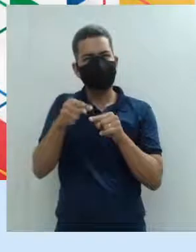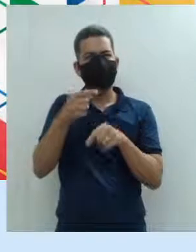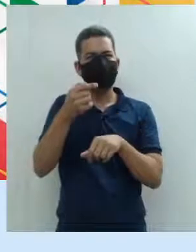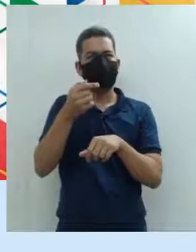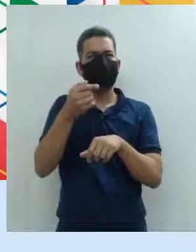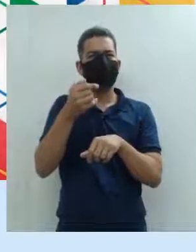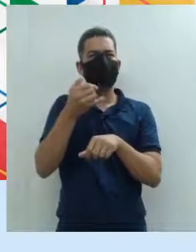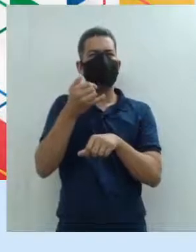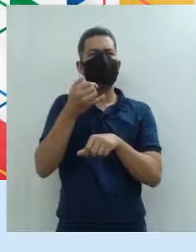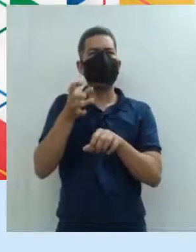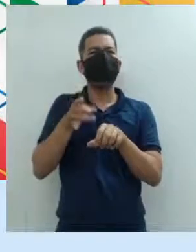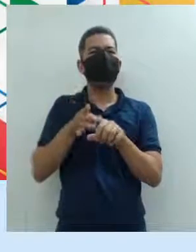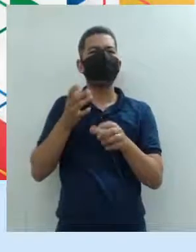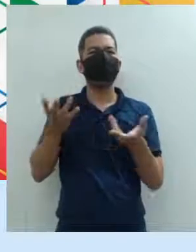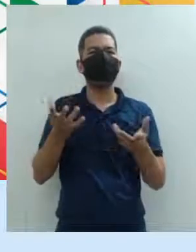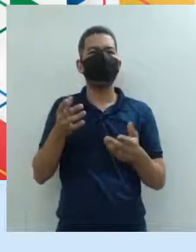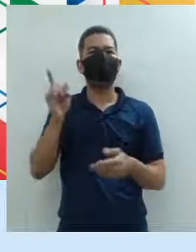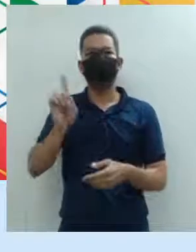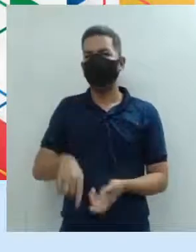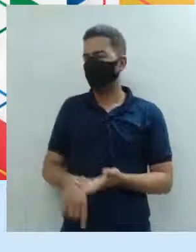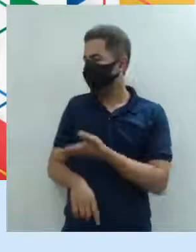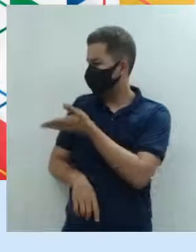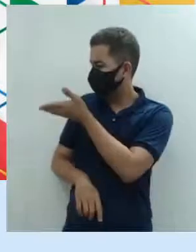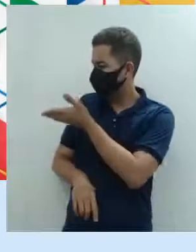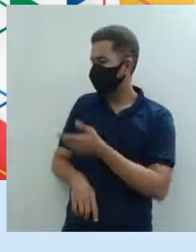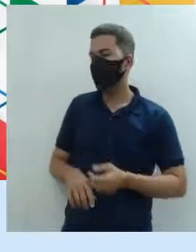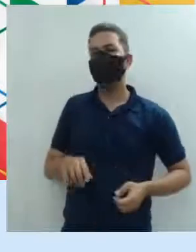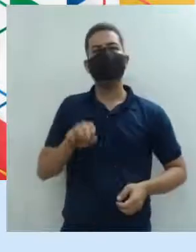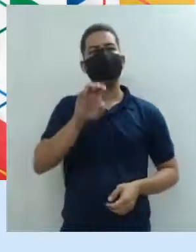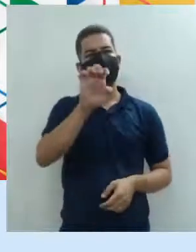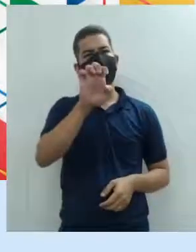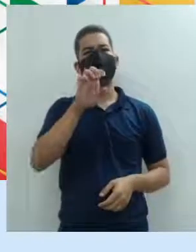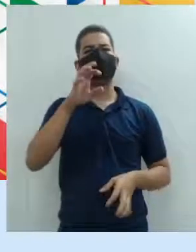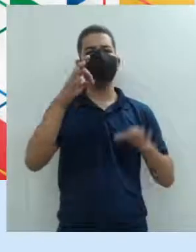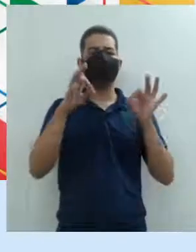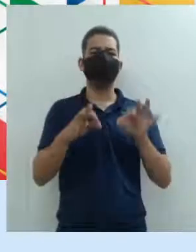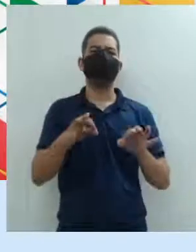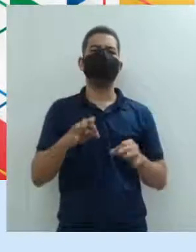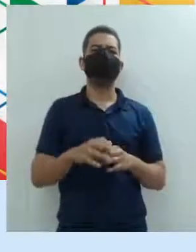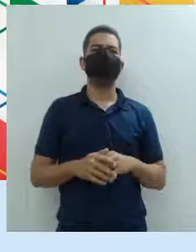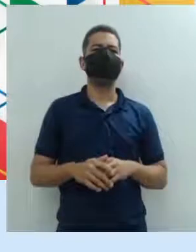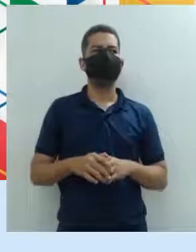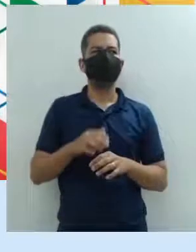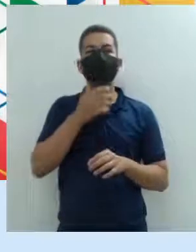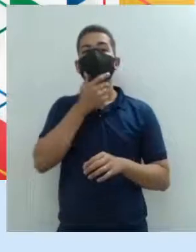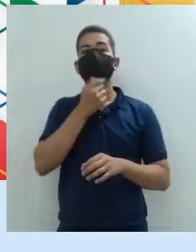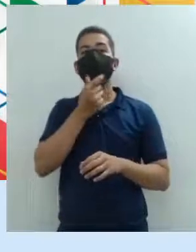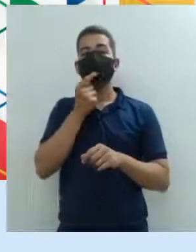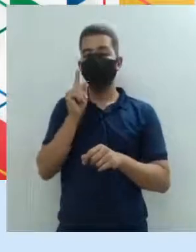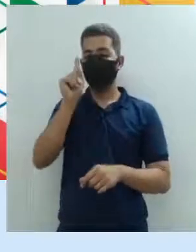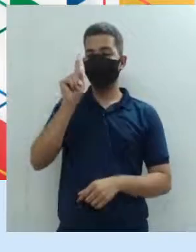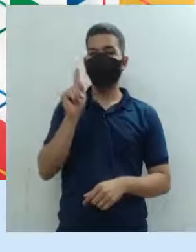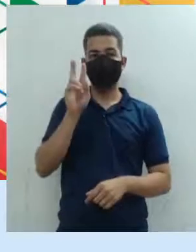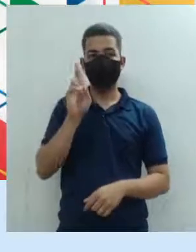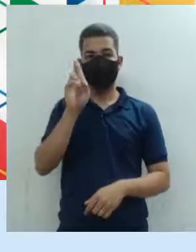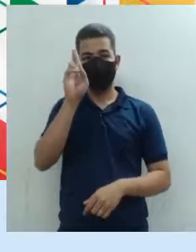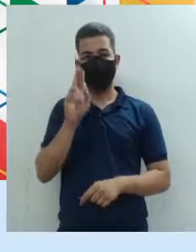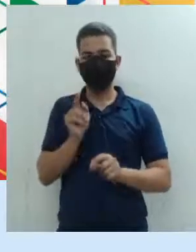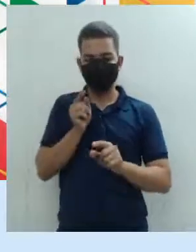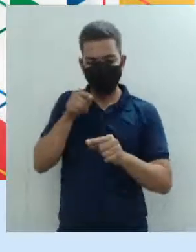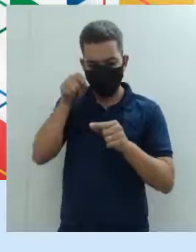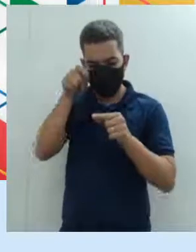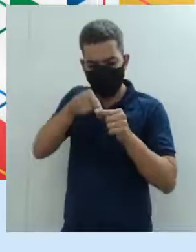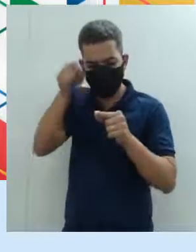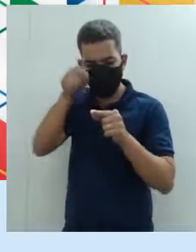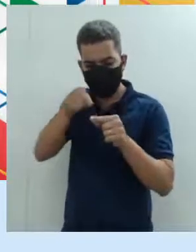A resposta certa aí vai ser a letra E, tá certo? Porque um soldador, para soldar o metal, ele tem lá o instrumento dele, então ele vai ter que encostar aquilo